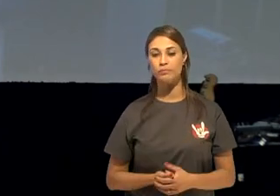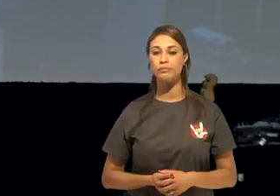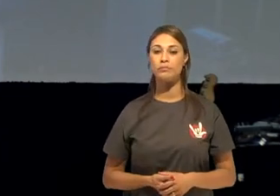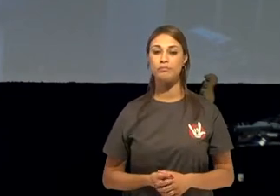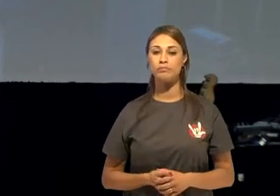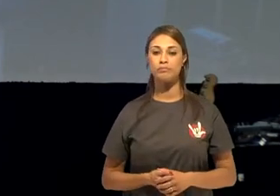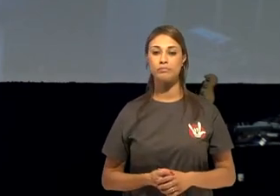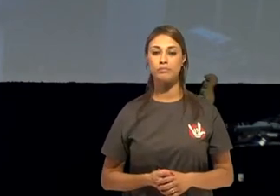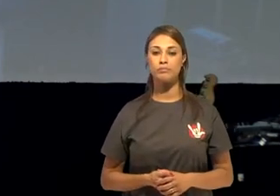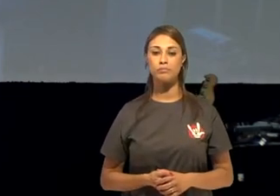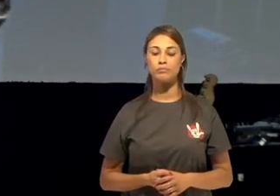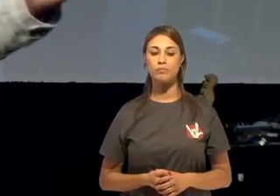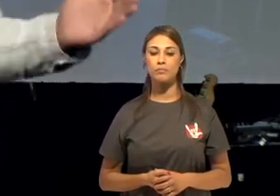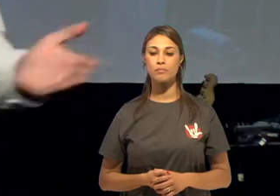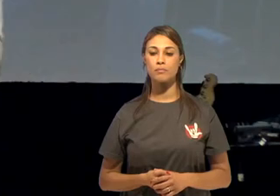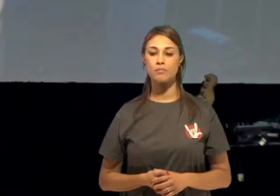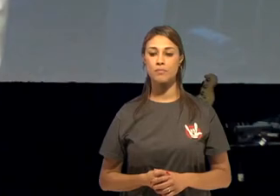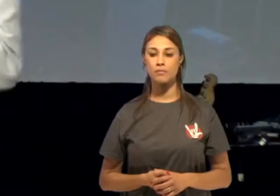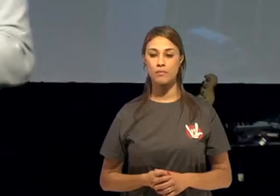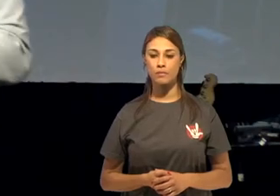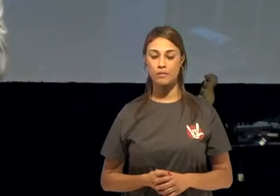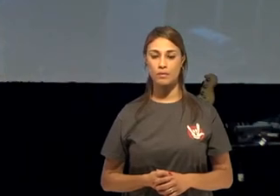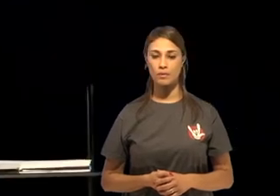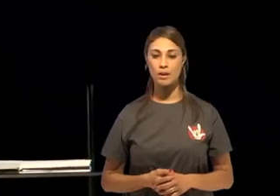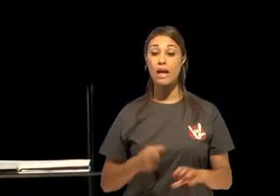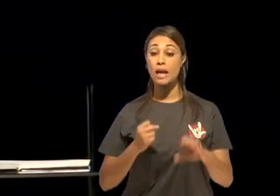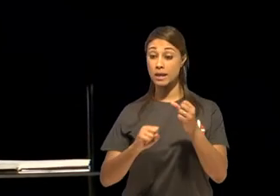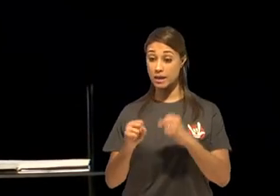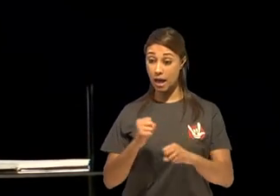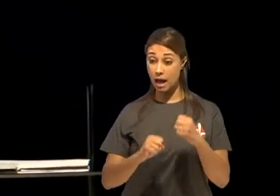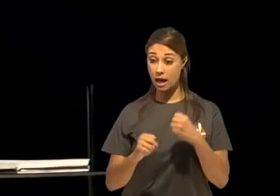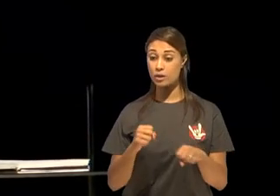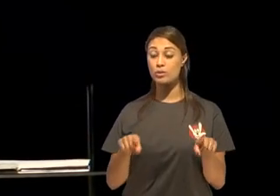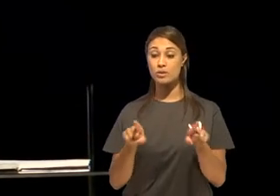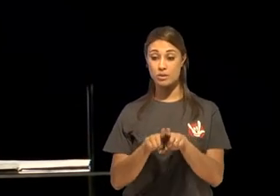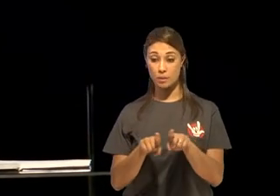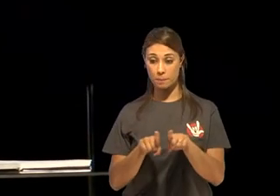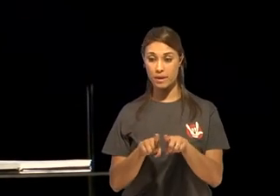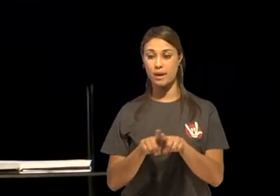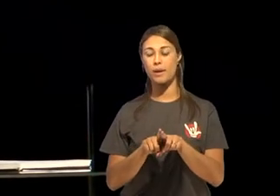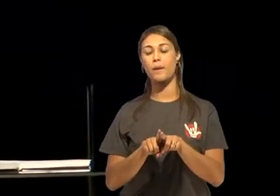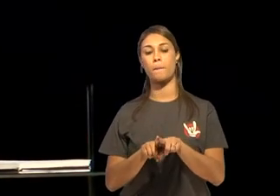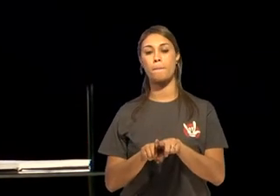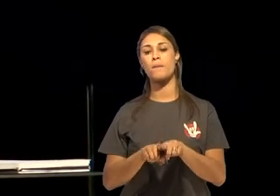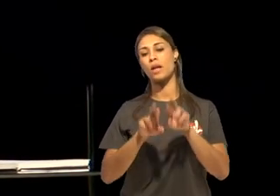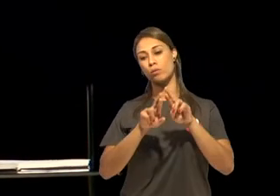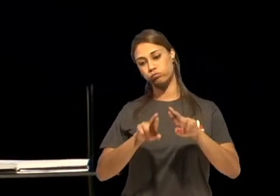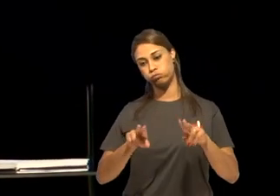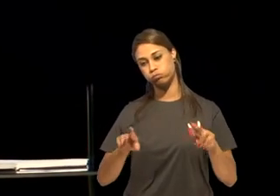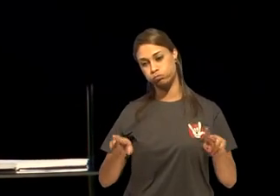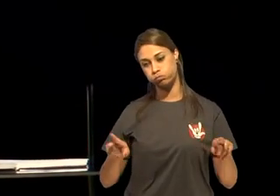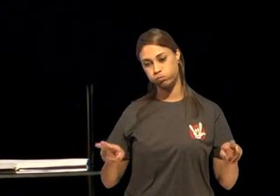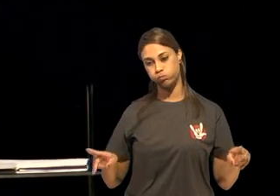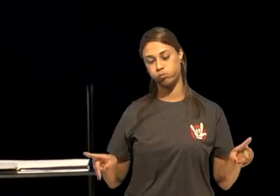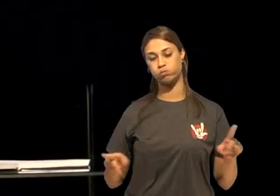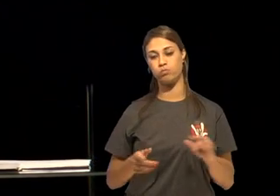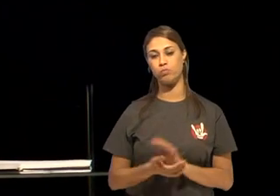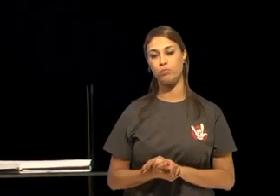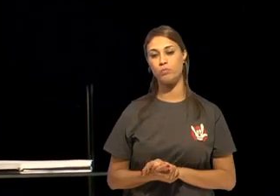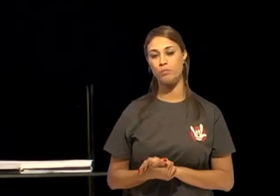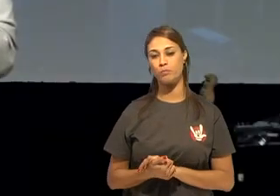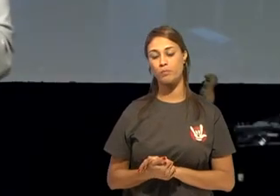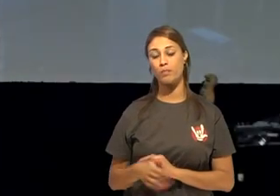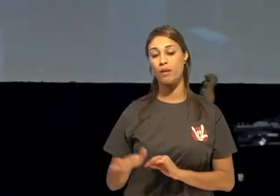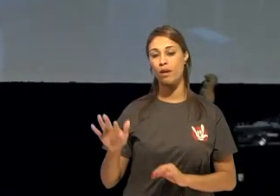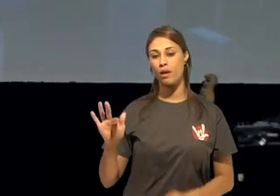Atos e as suas cartas, eu, nessa quarentena, eu terminei ontem Filemão, então eu comecei em Atos, e ontem eu terminei Filemão.